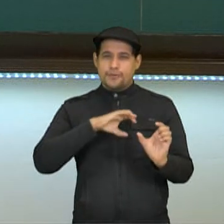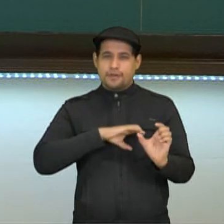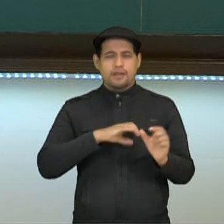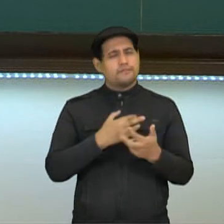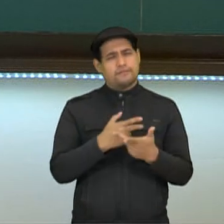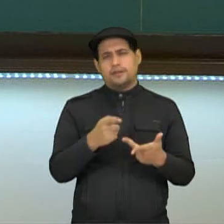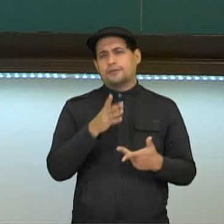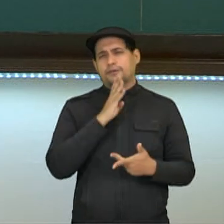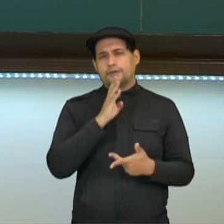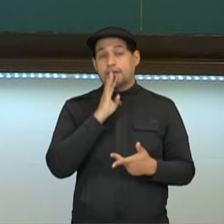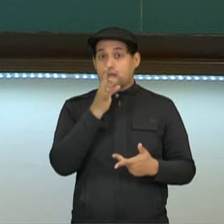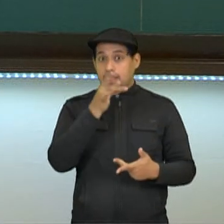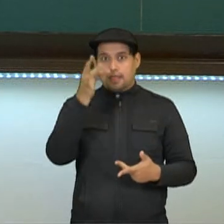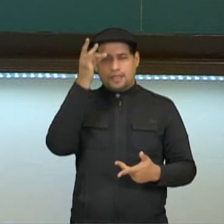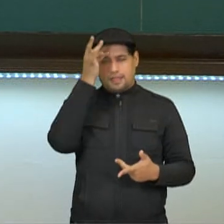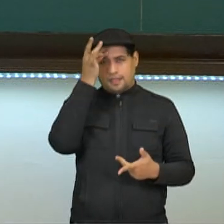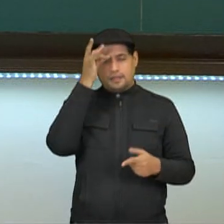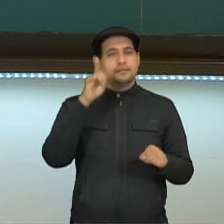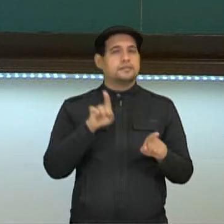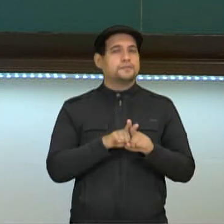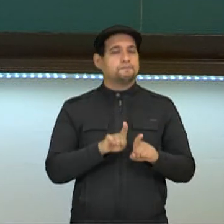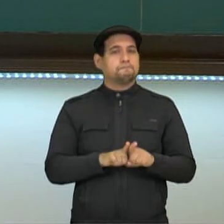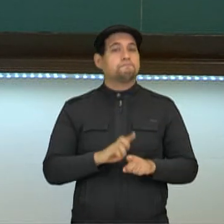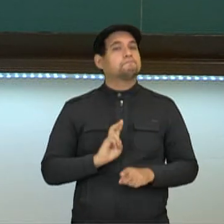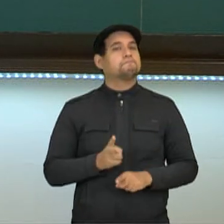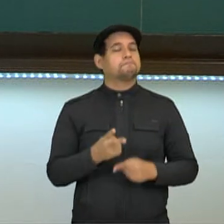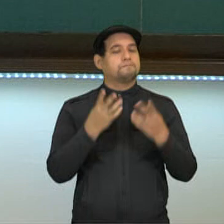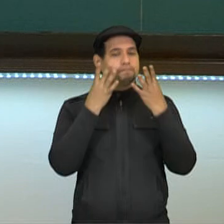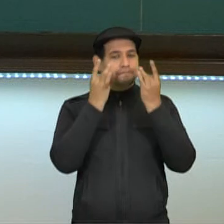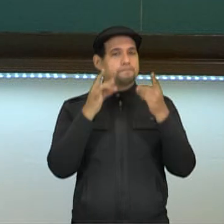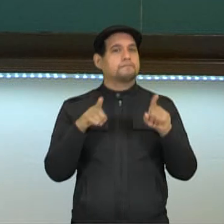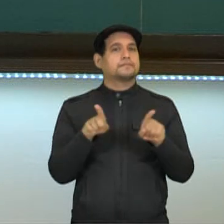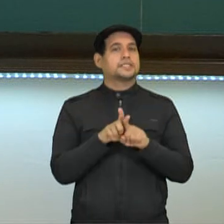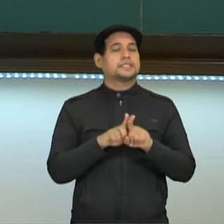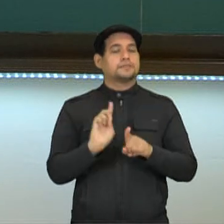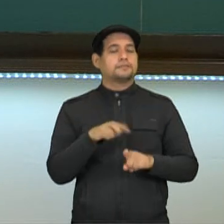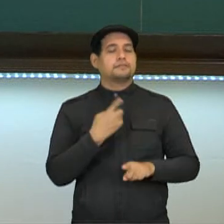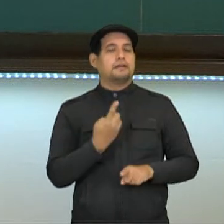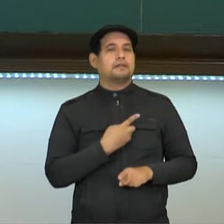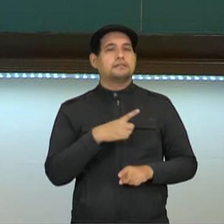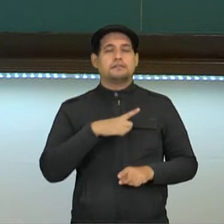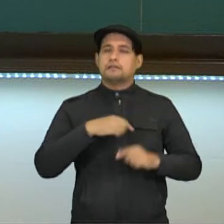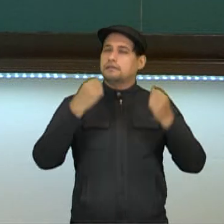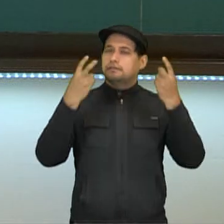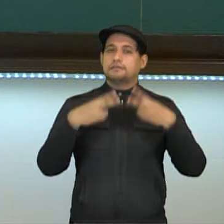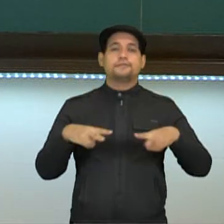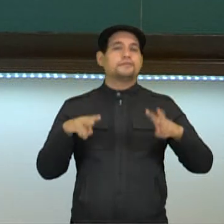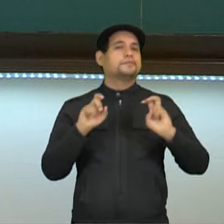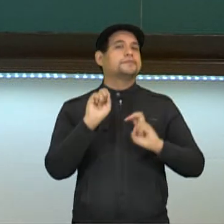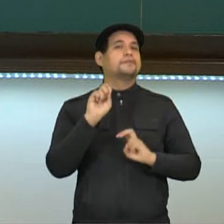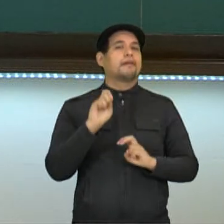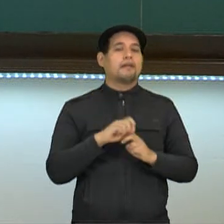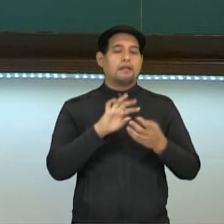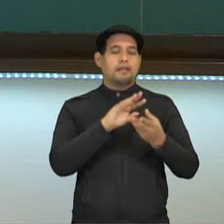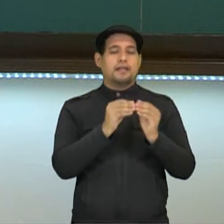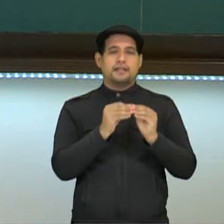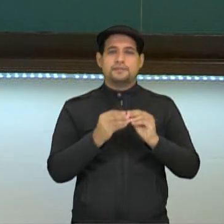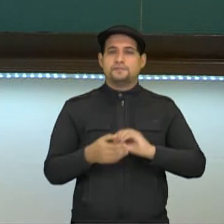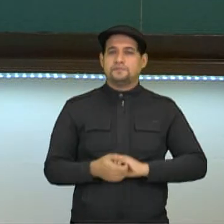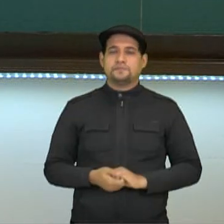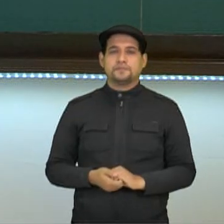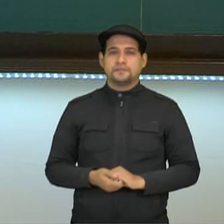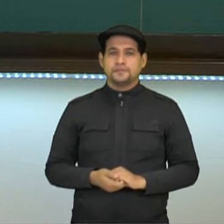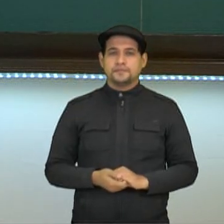vocês conhecem. Então, só ficar sempre ligadinho quando nós estivermos falando sobre